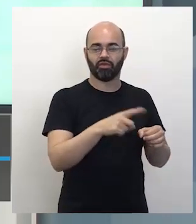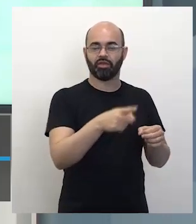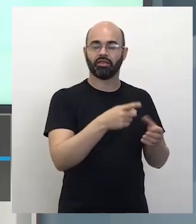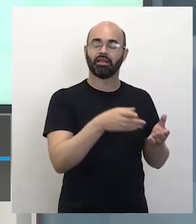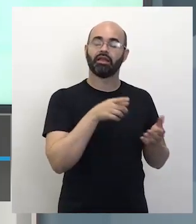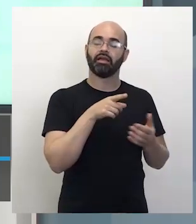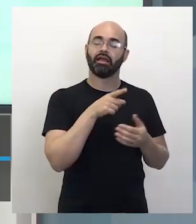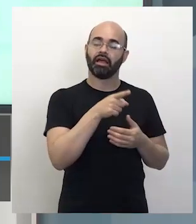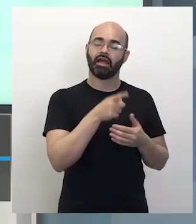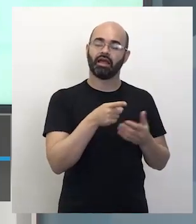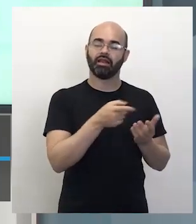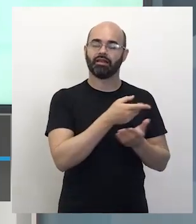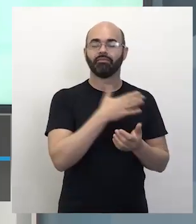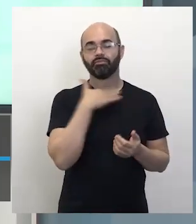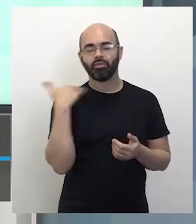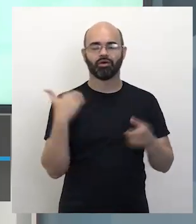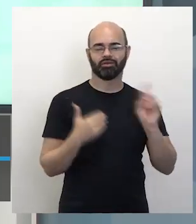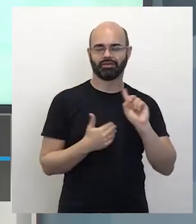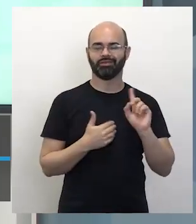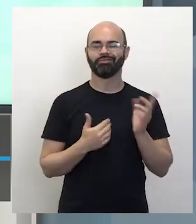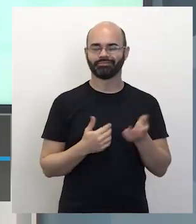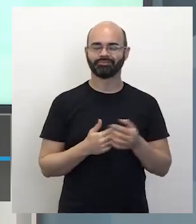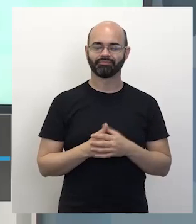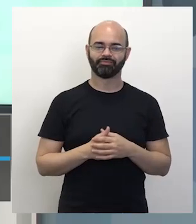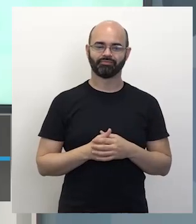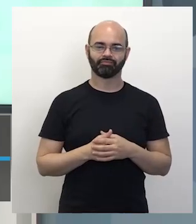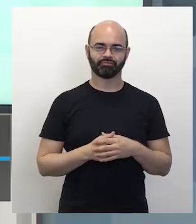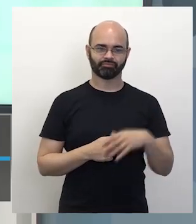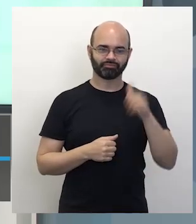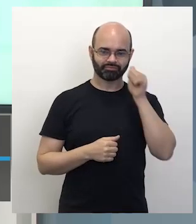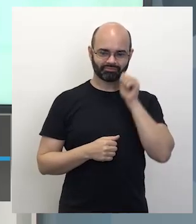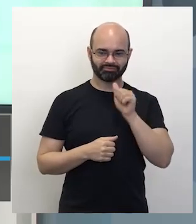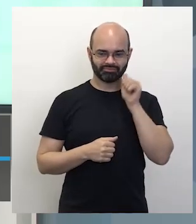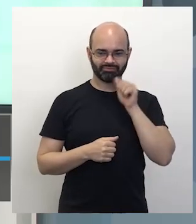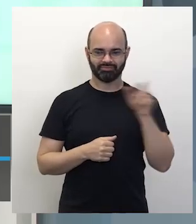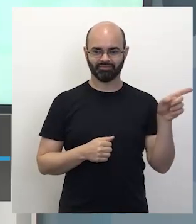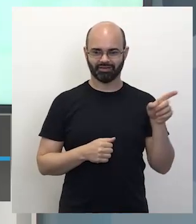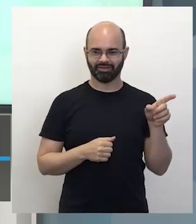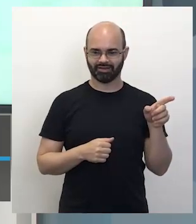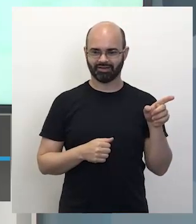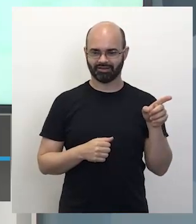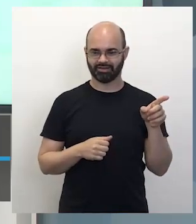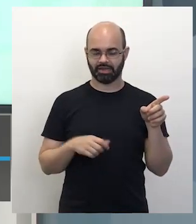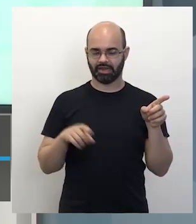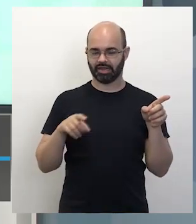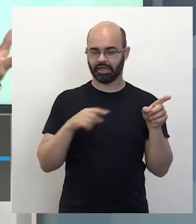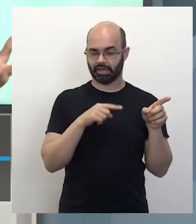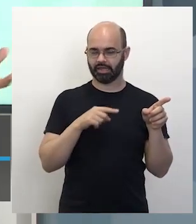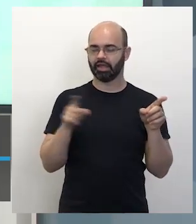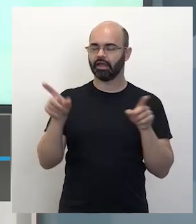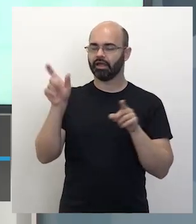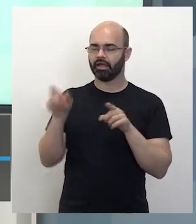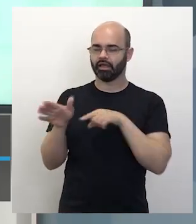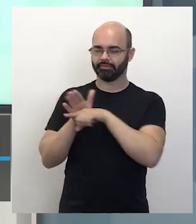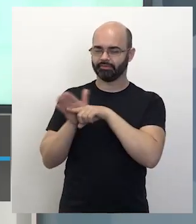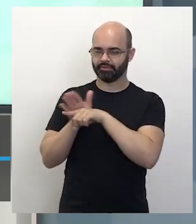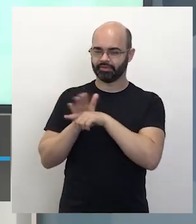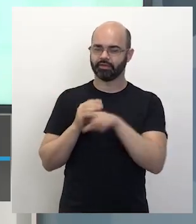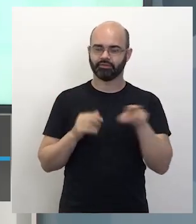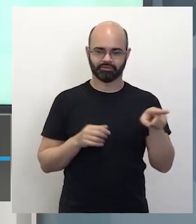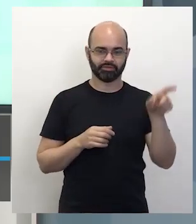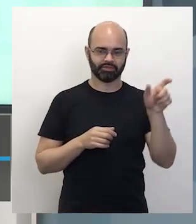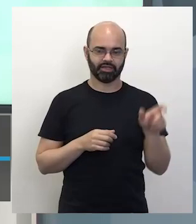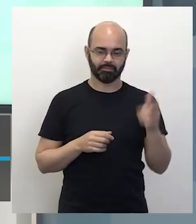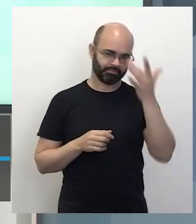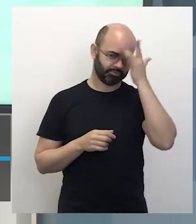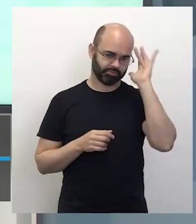primeiro sinal de civilização, segundo a antropóloga, foi essa questão de você conseguir ajudar os outros. Então,